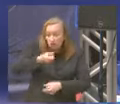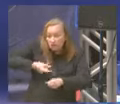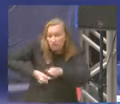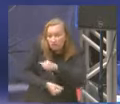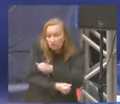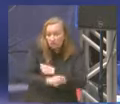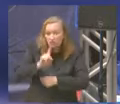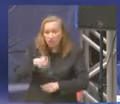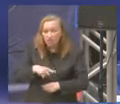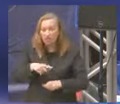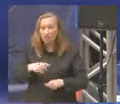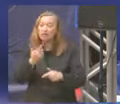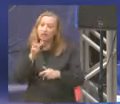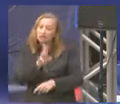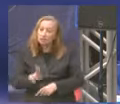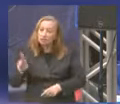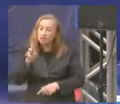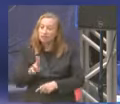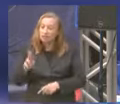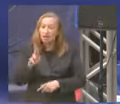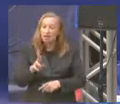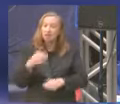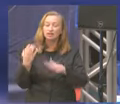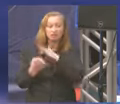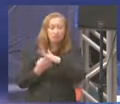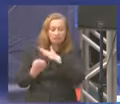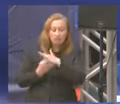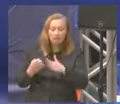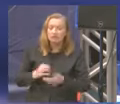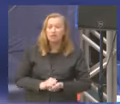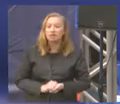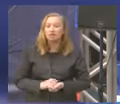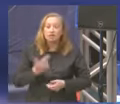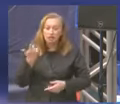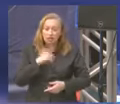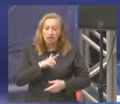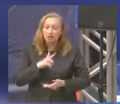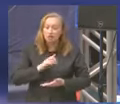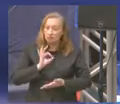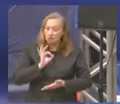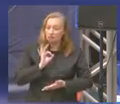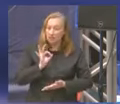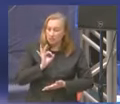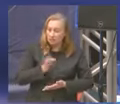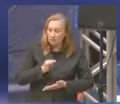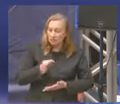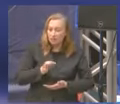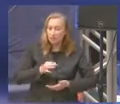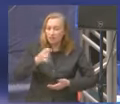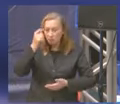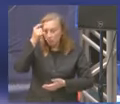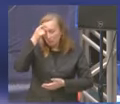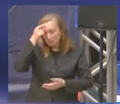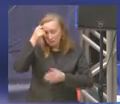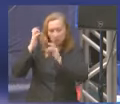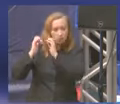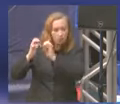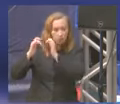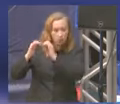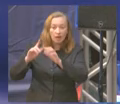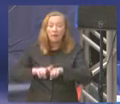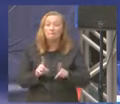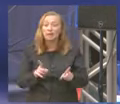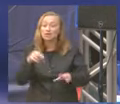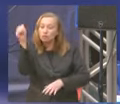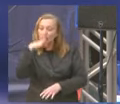investimentos, né, nas faculdades, fortes investimentos de empresas nas faculdades, para que dali você tenha realmente cérebros pensantes, né? Mas